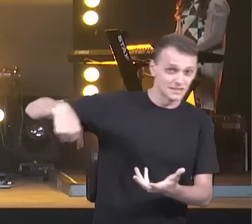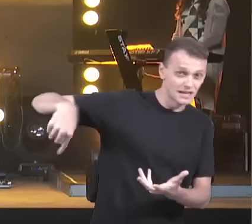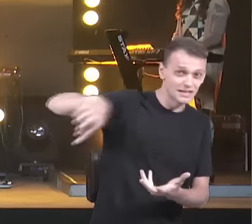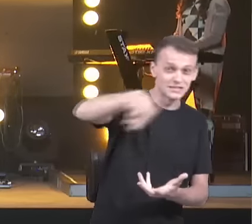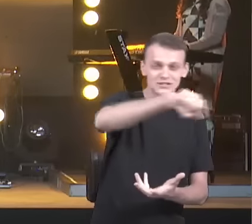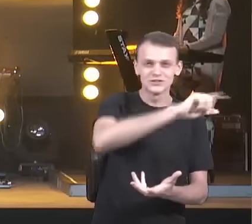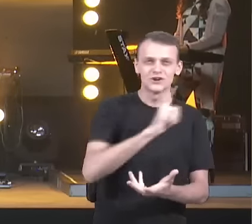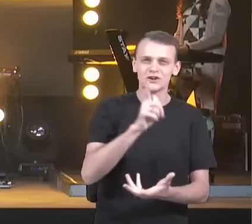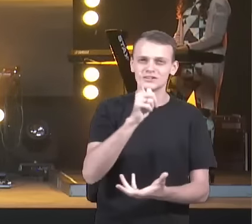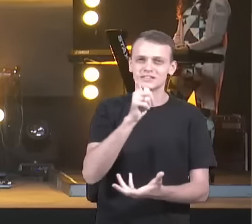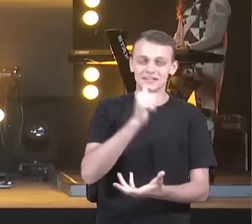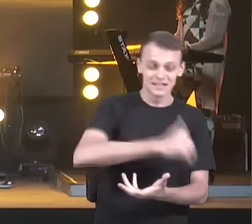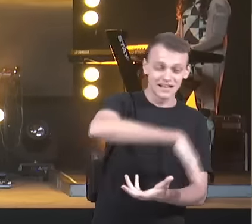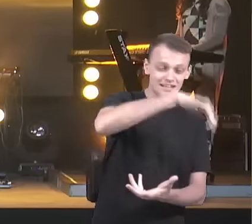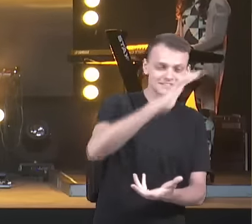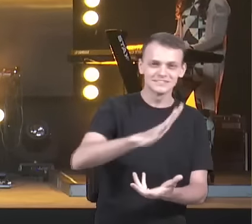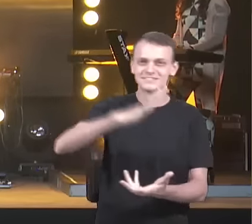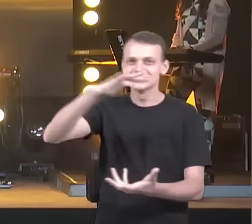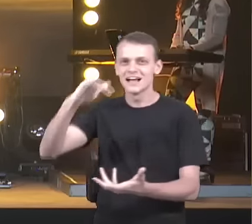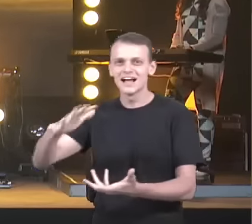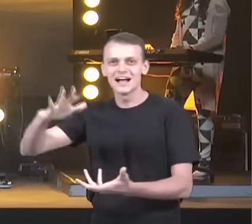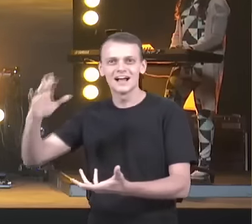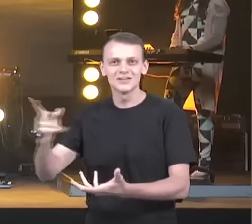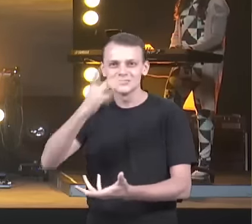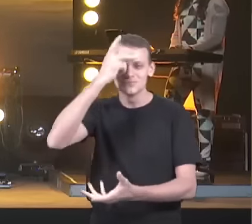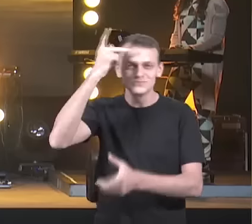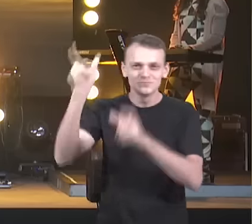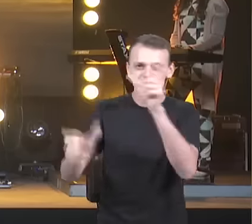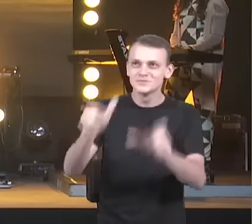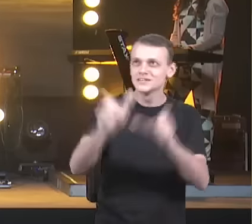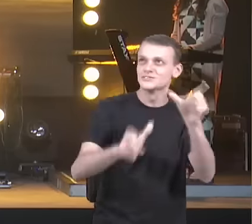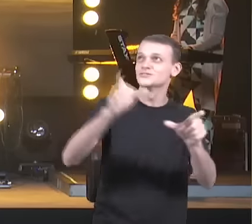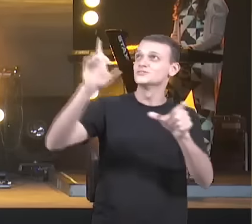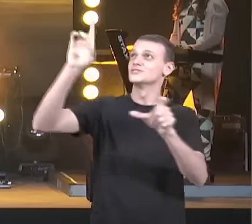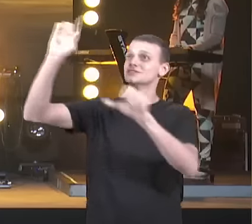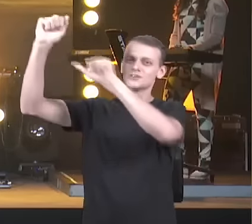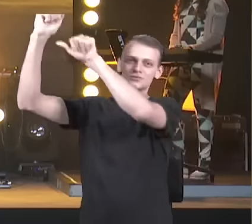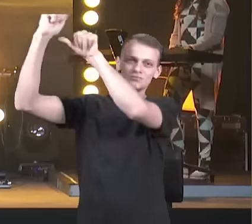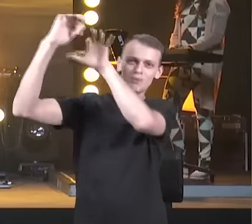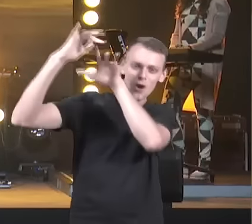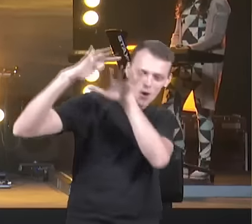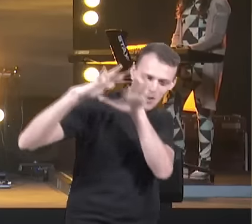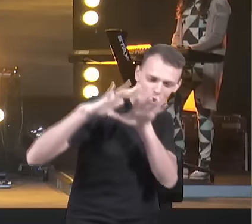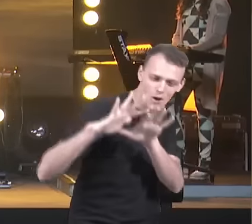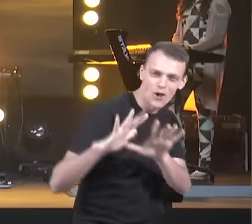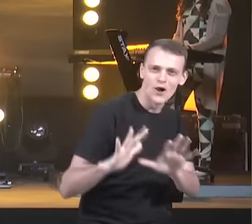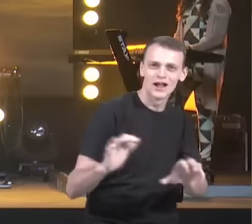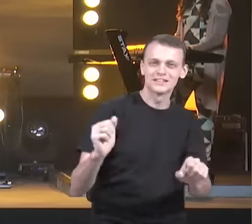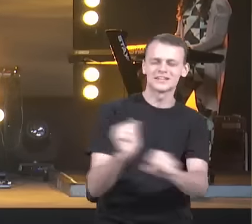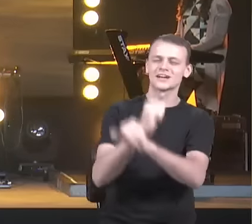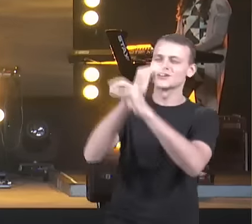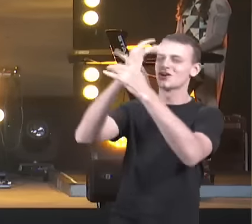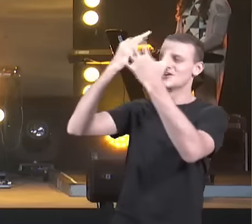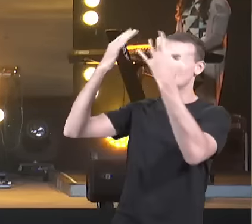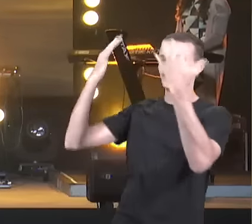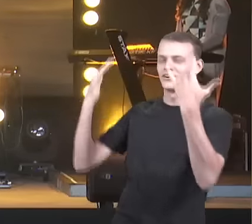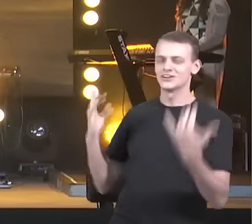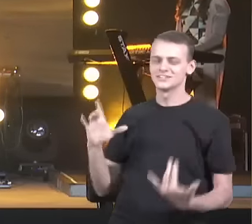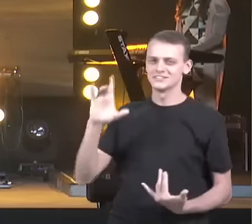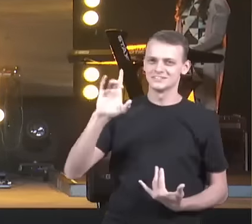águas cobrem o mar, a terra seja cheia do conhecimento da tua